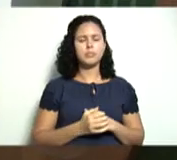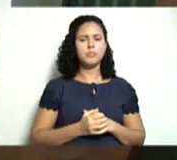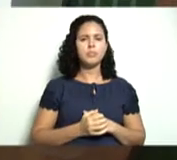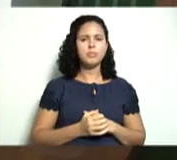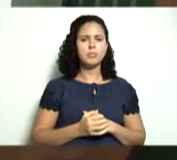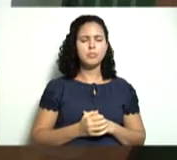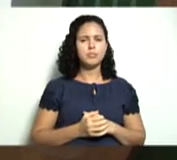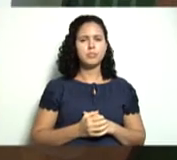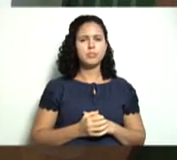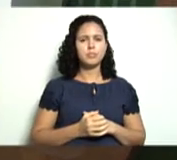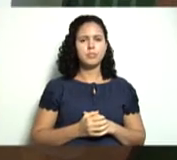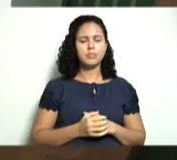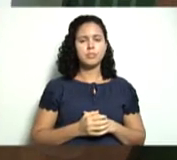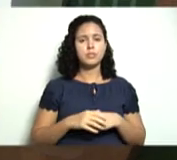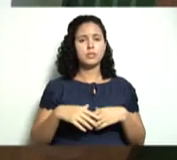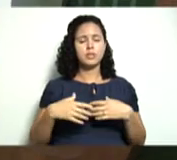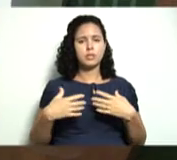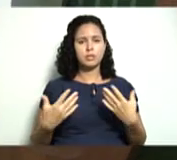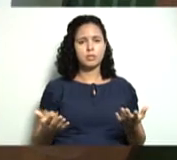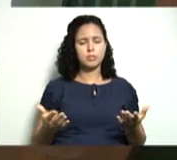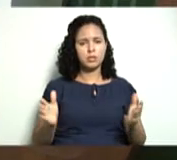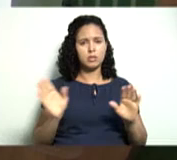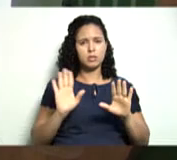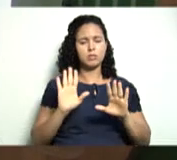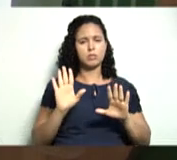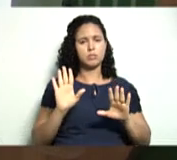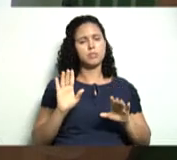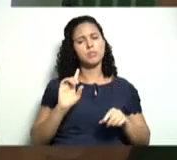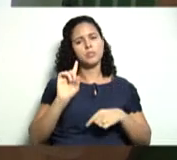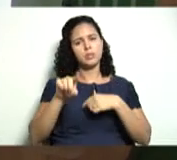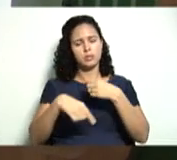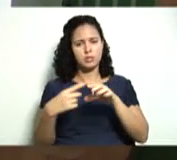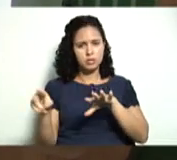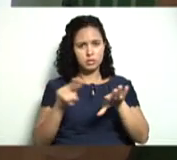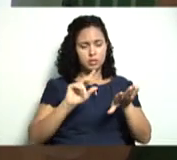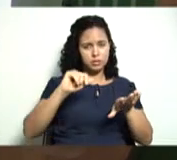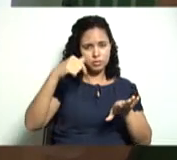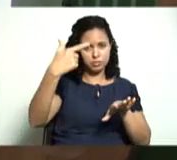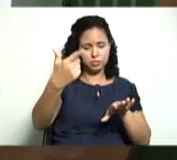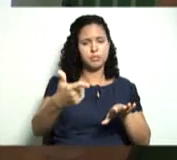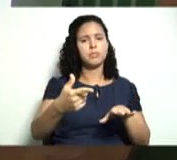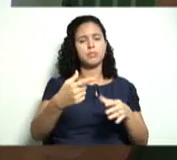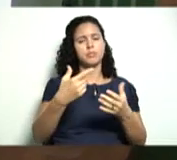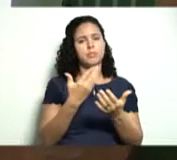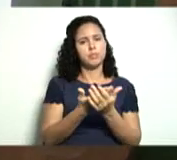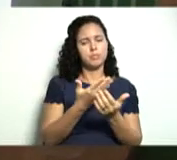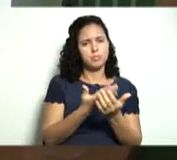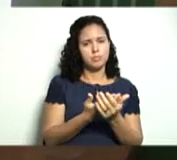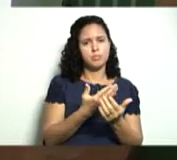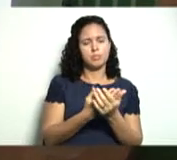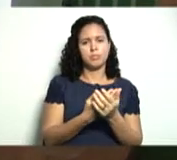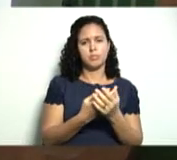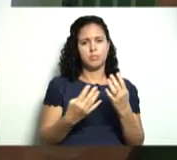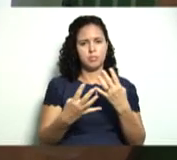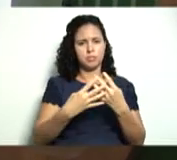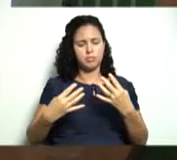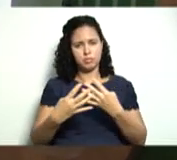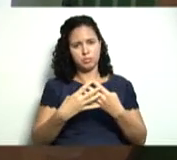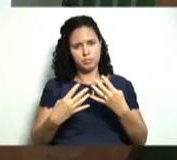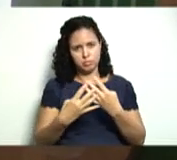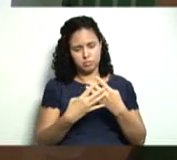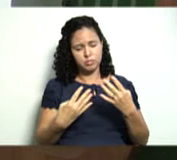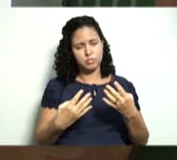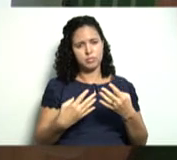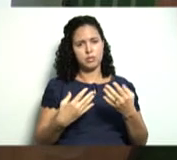isso aí só então assim a gente se despede por hoje próxima aula nós vamos estar trabalhando em cima do excel certo como eu falo